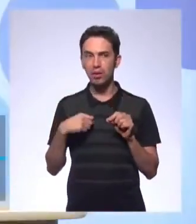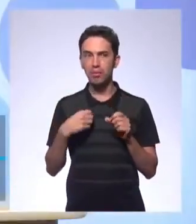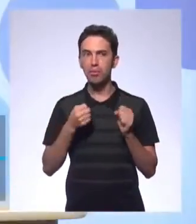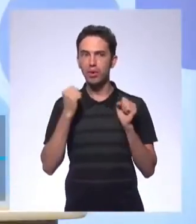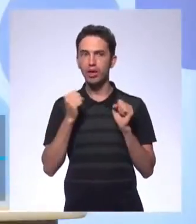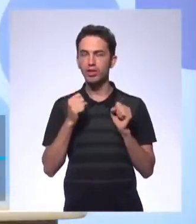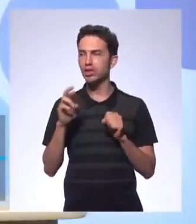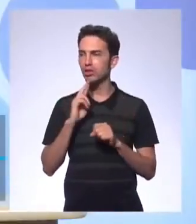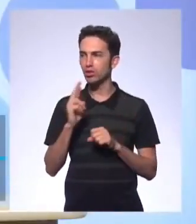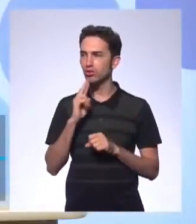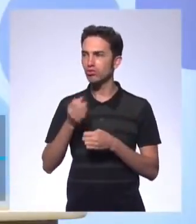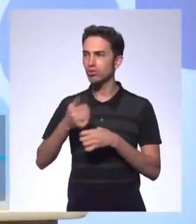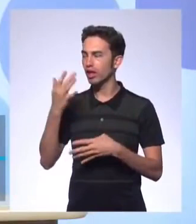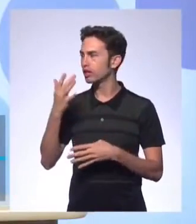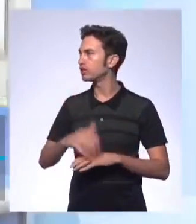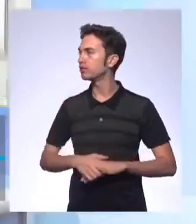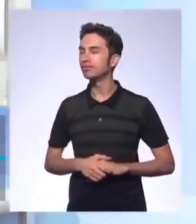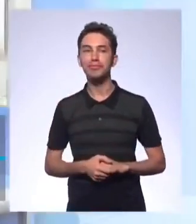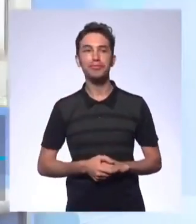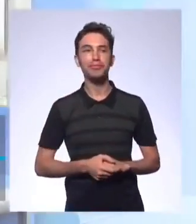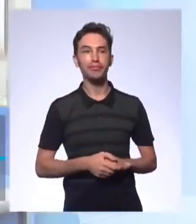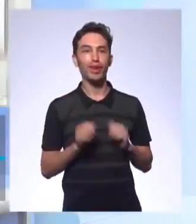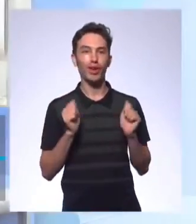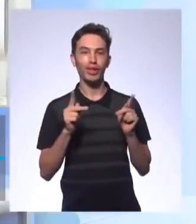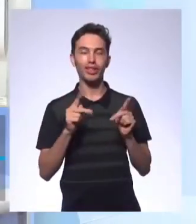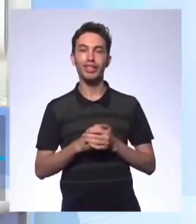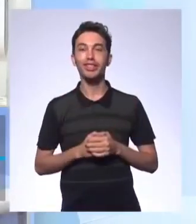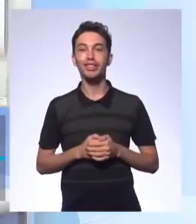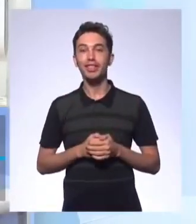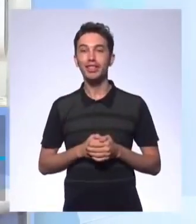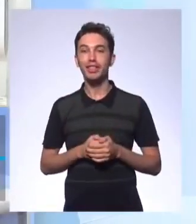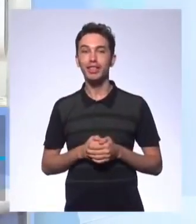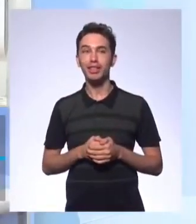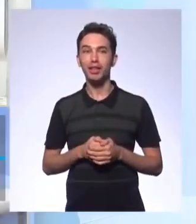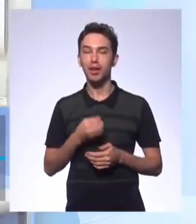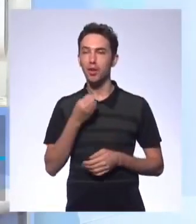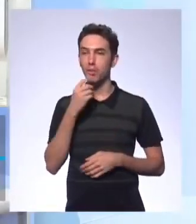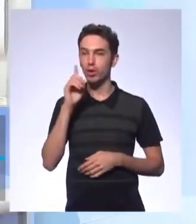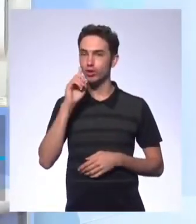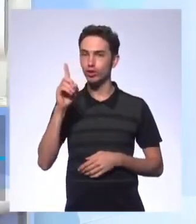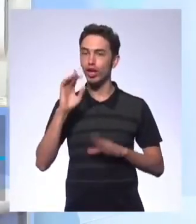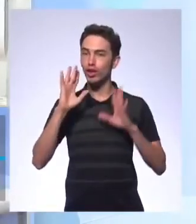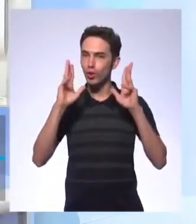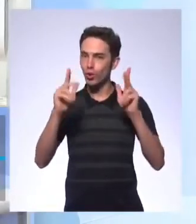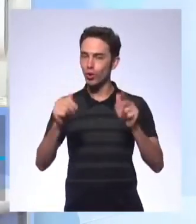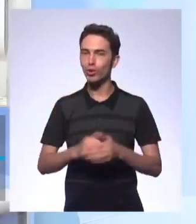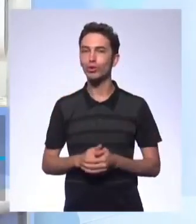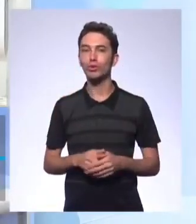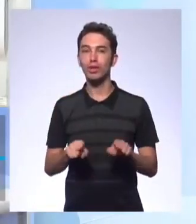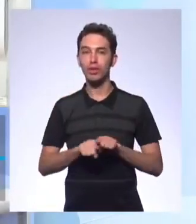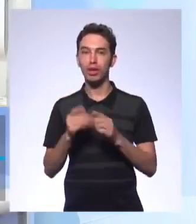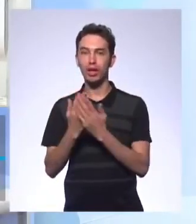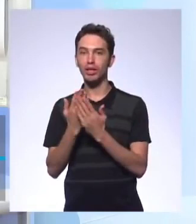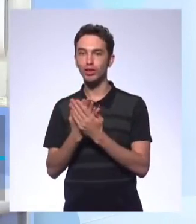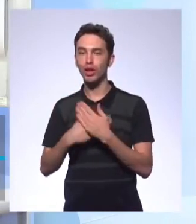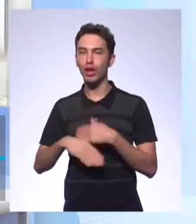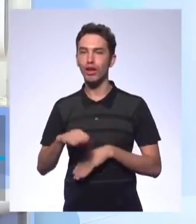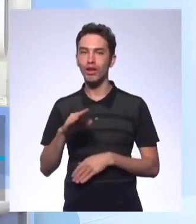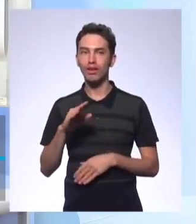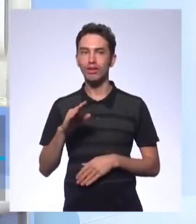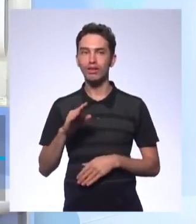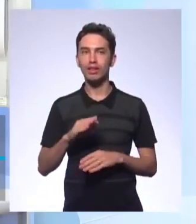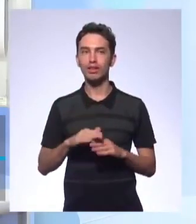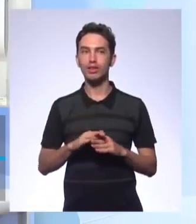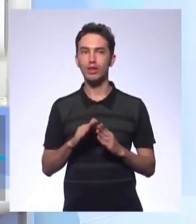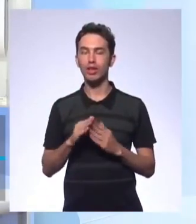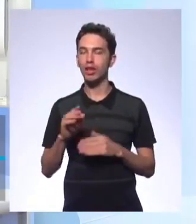a resposta do chat. Tá ótimo. Então, vamos lá. Bom dia a todos. Bom dia aí para os alunos da Escola Vitório